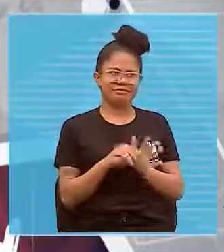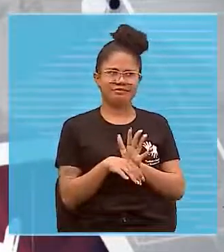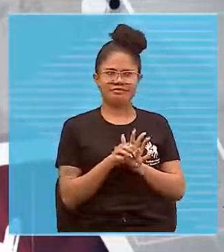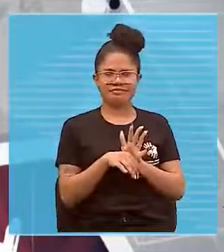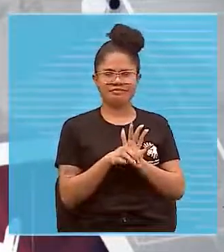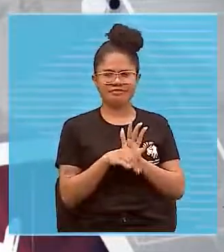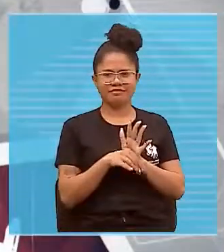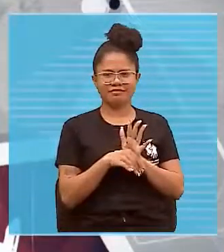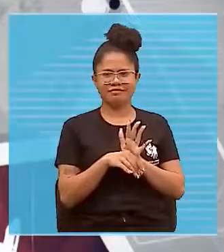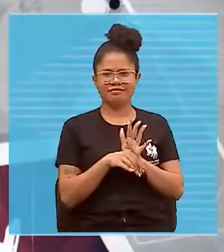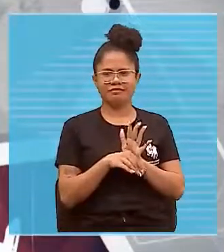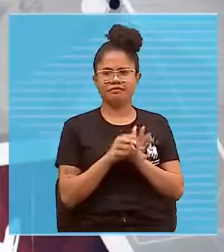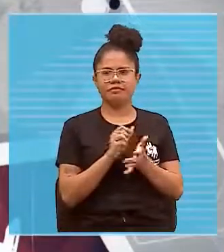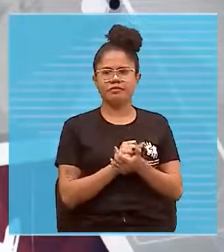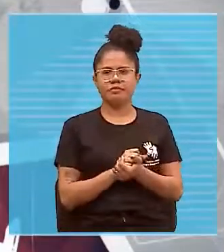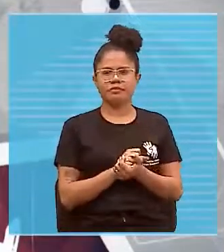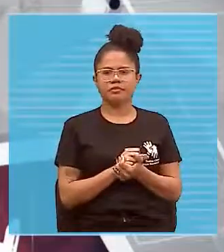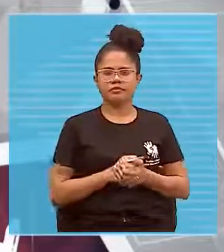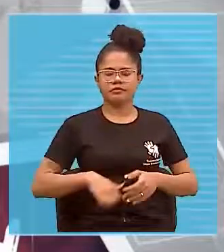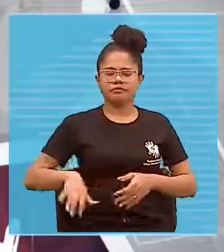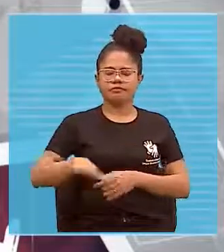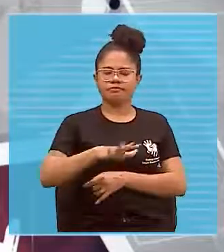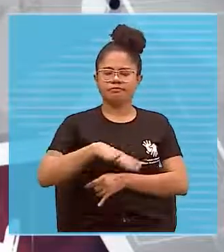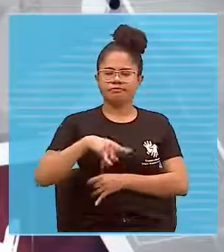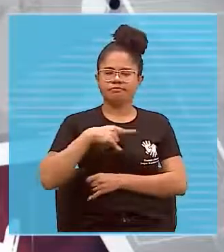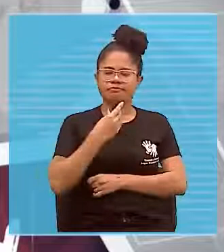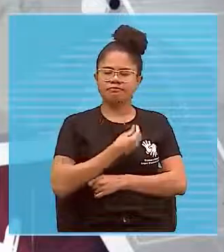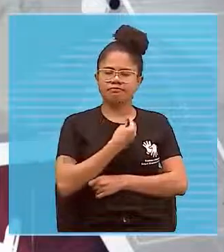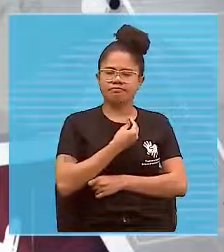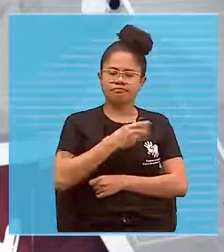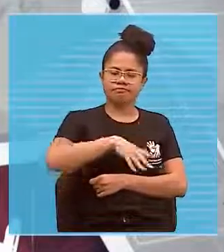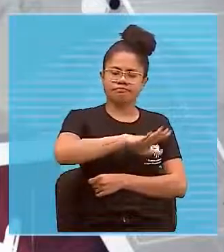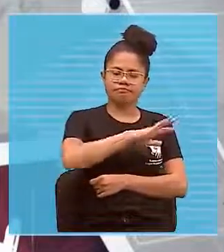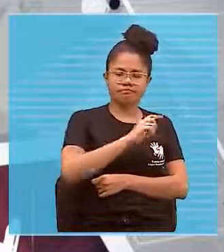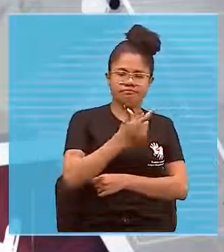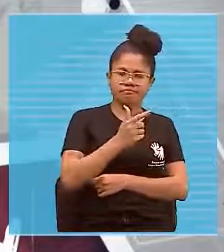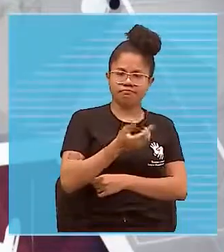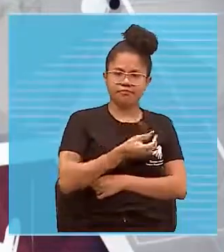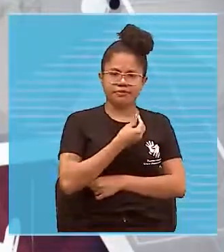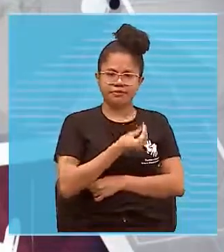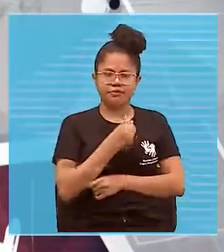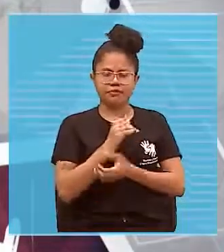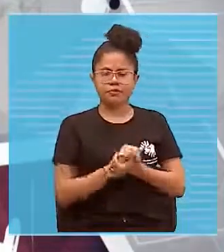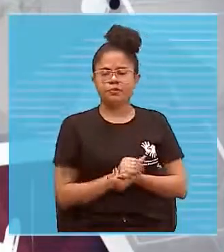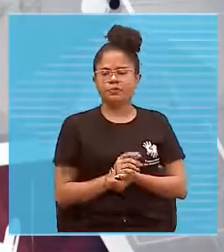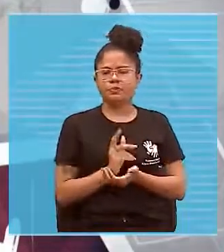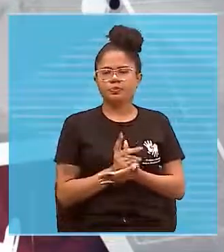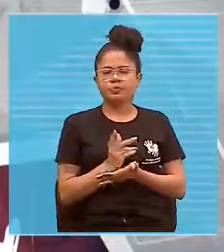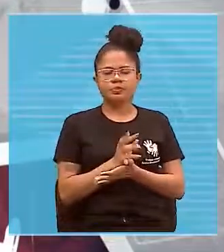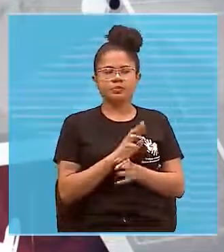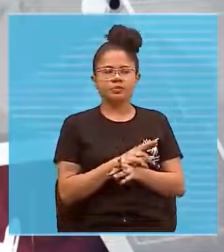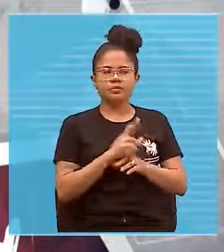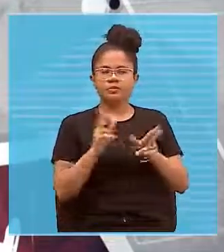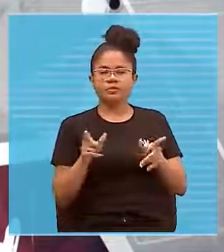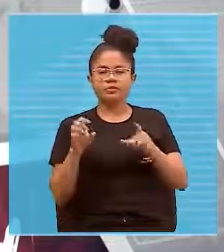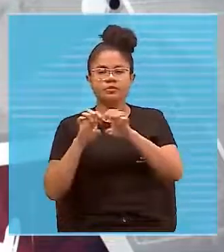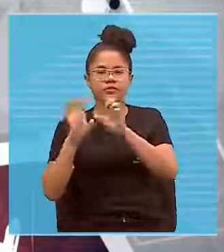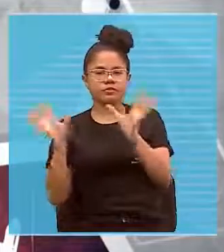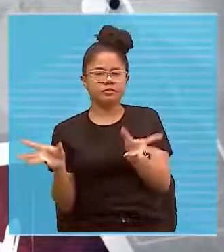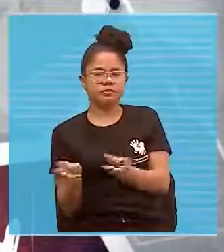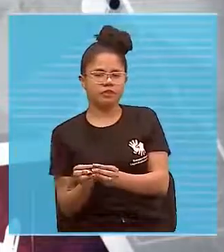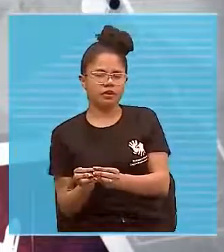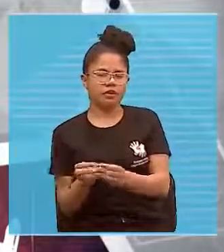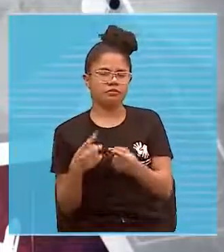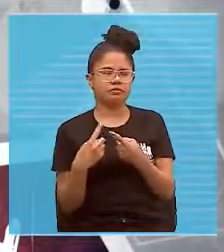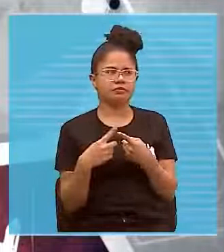de bioma, tá bom? Esse conceito de bioma vem aqui sendo um pouco diferente de ecossistemas porque ele é